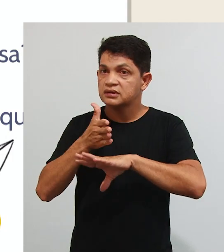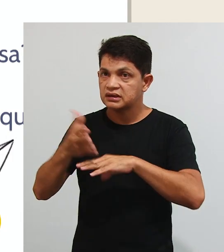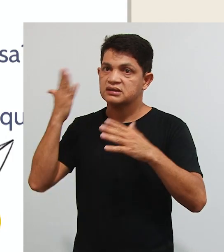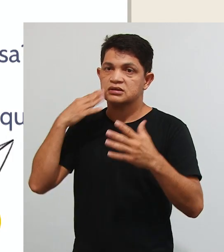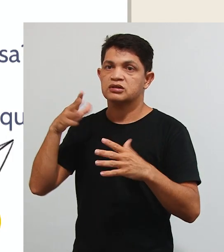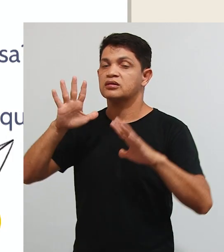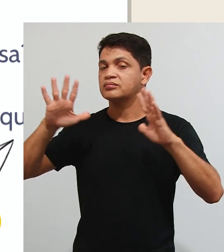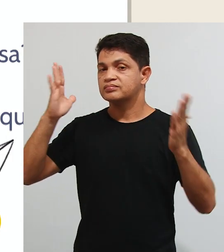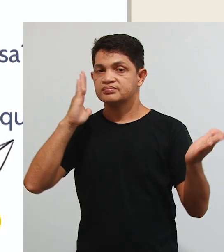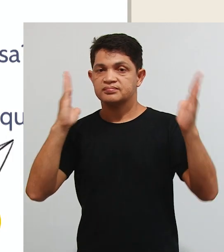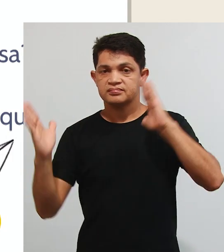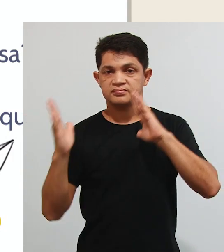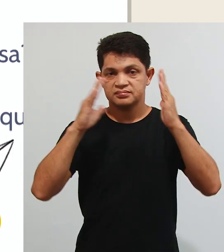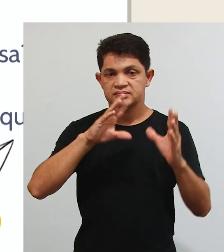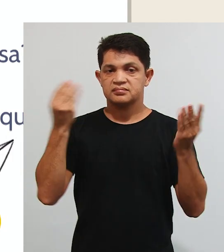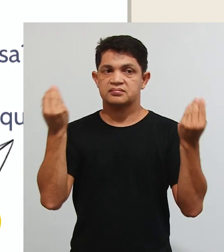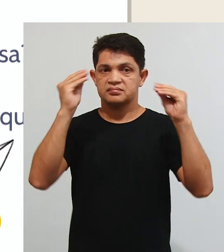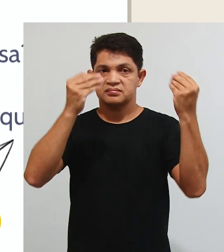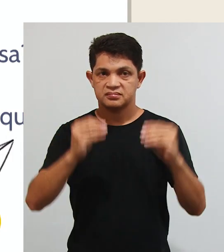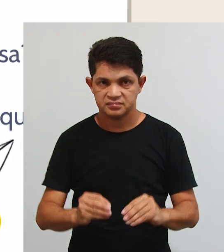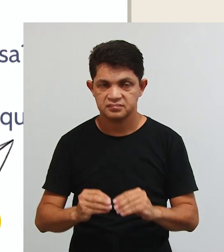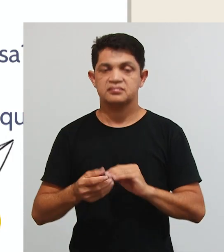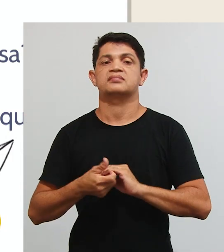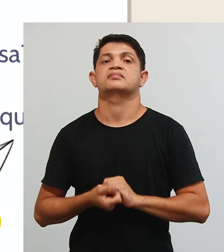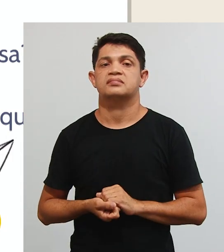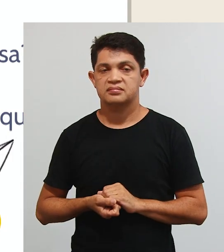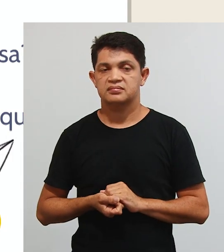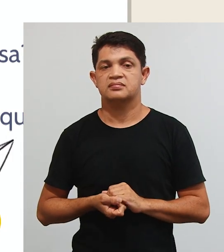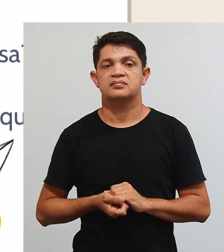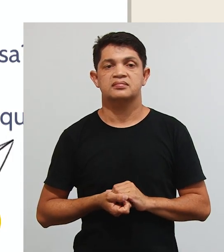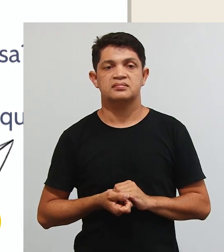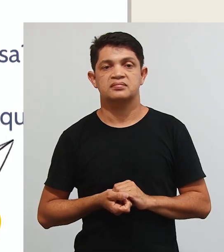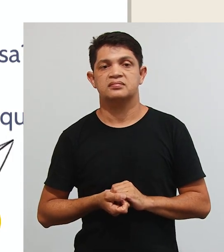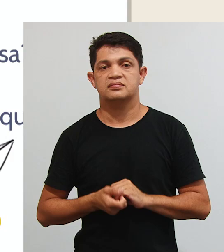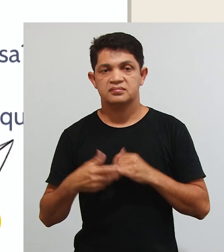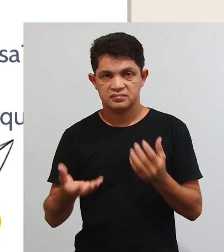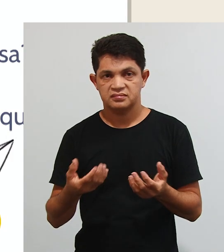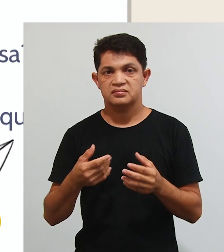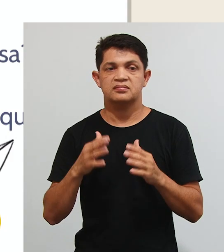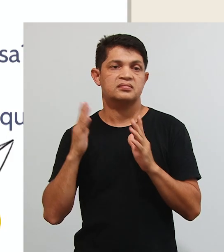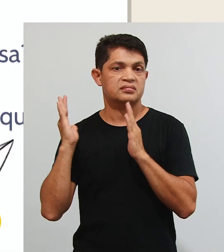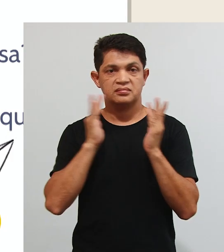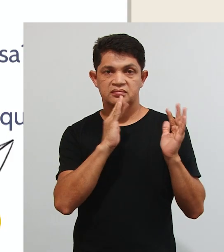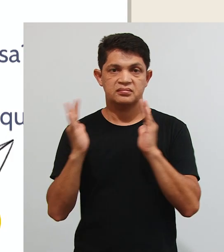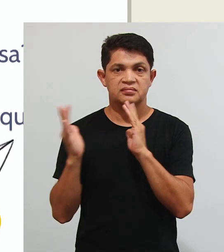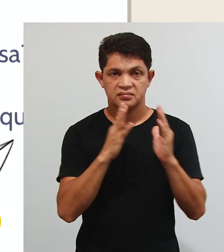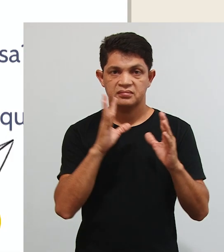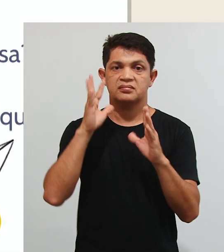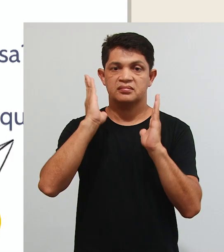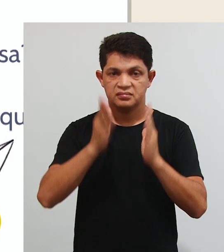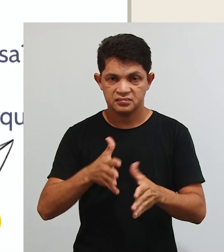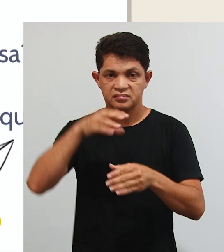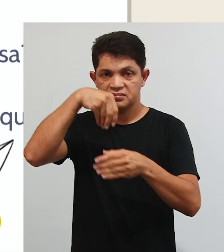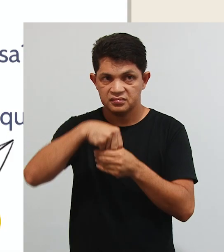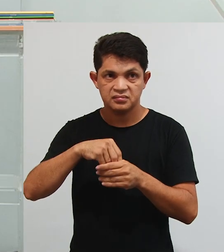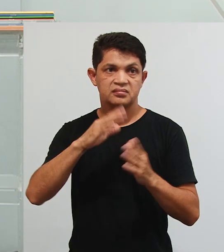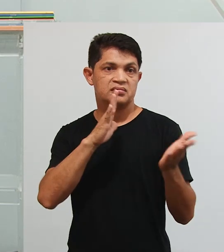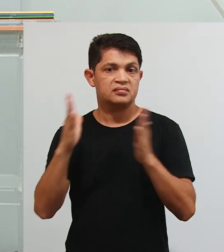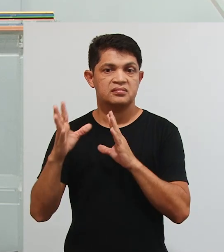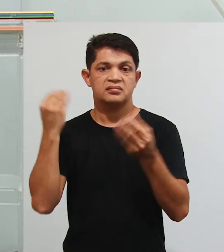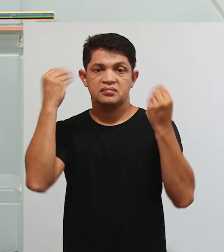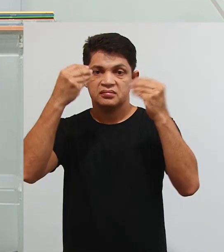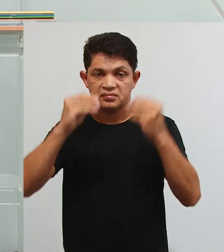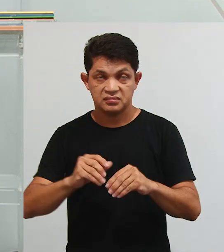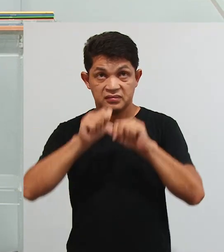lapso temporal, ela tem que estar aí no inteirinho. Esse lapso temporal tem que ser